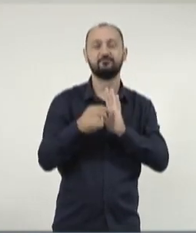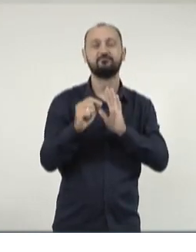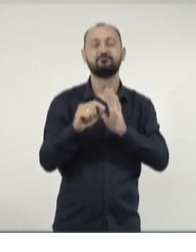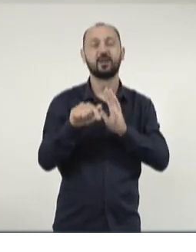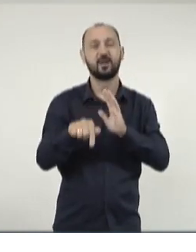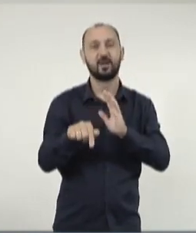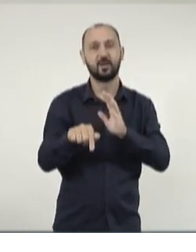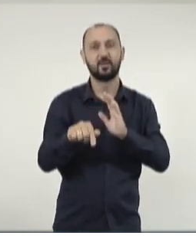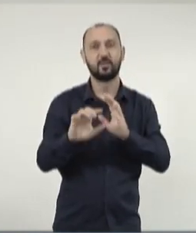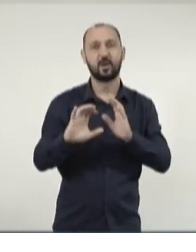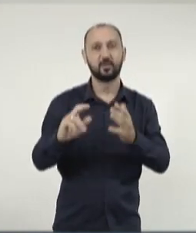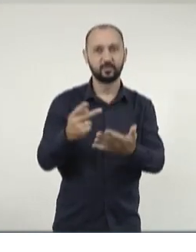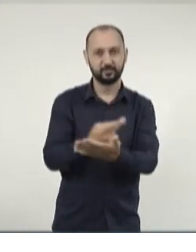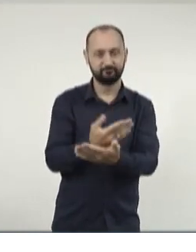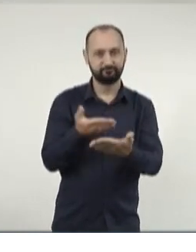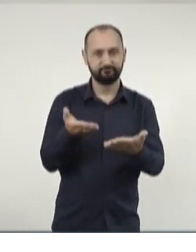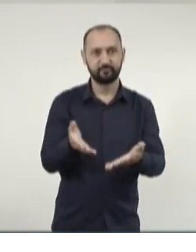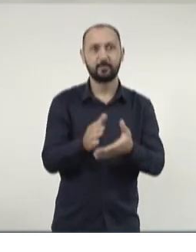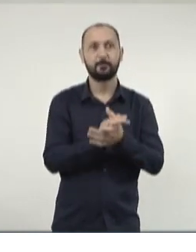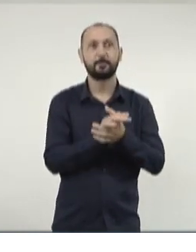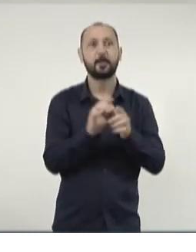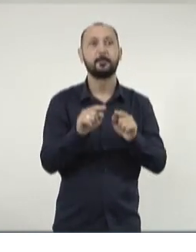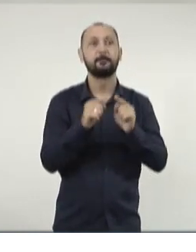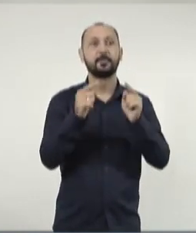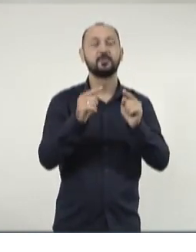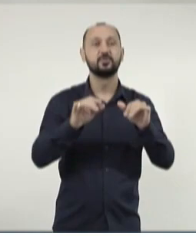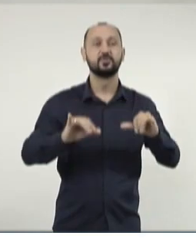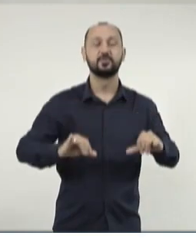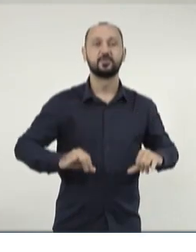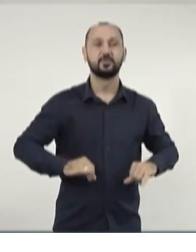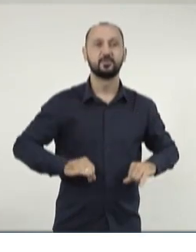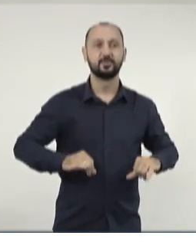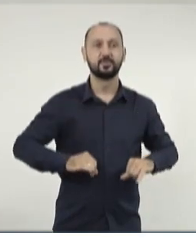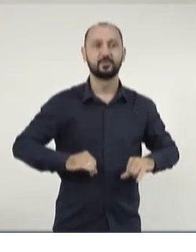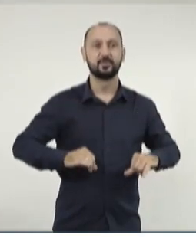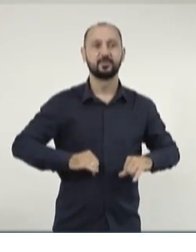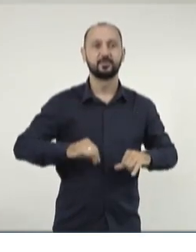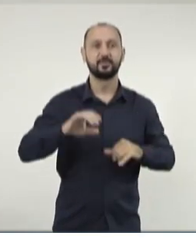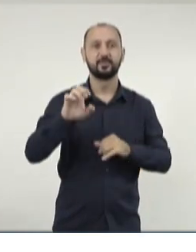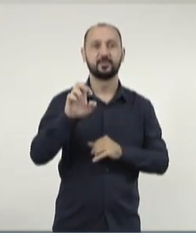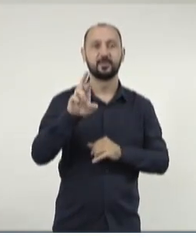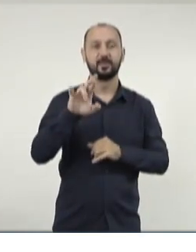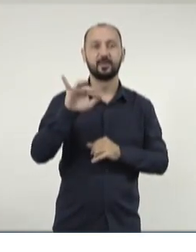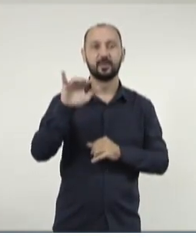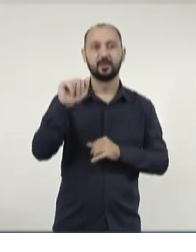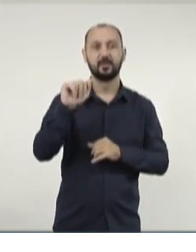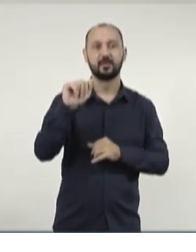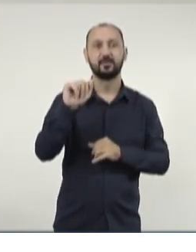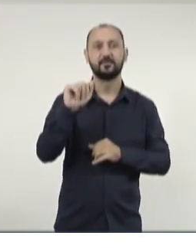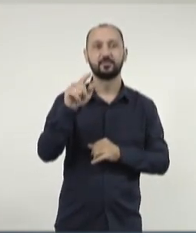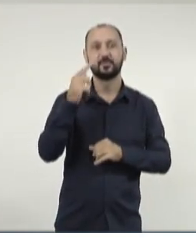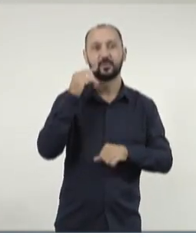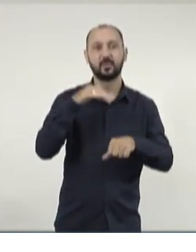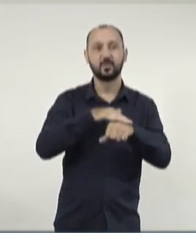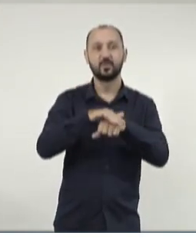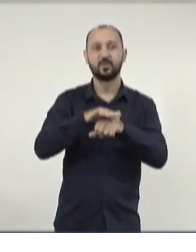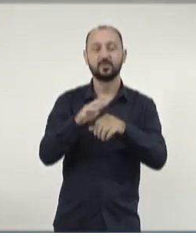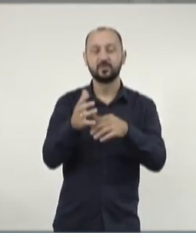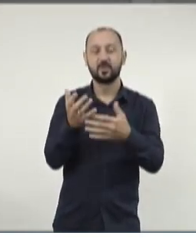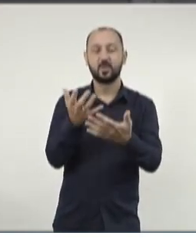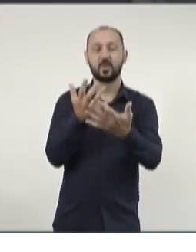ao desfecho. Mas a gente estava sofrendo, como a doutora Érica conversou